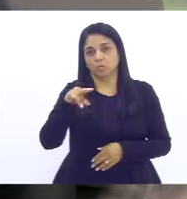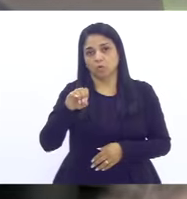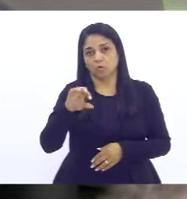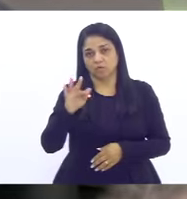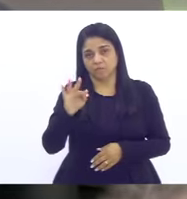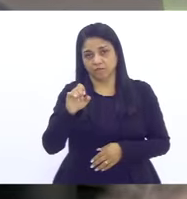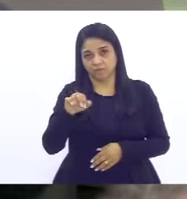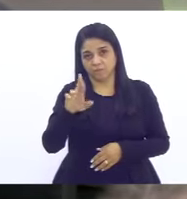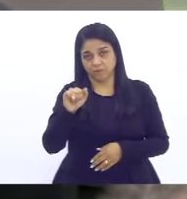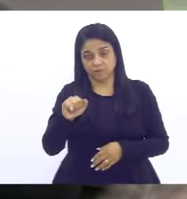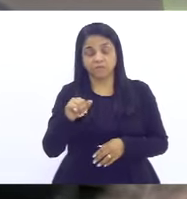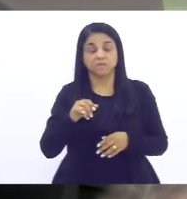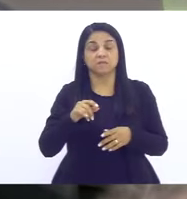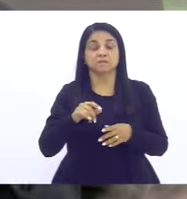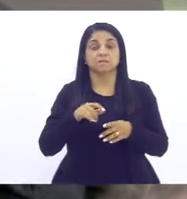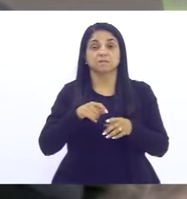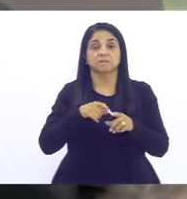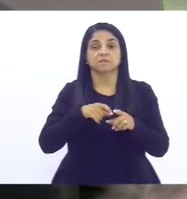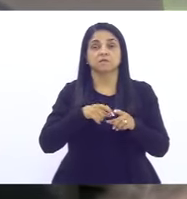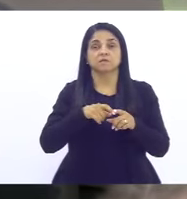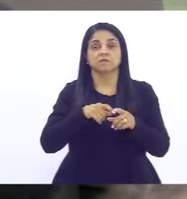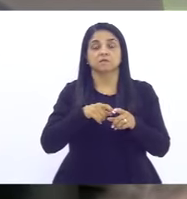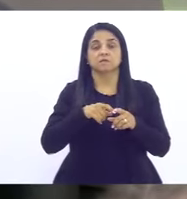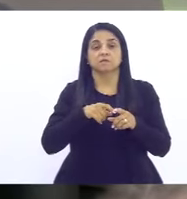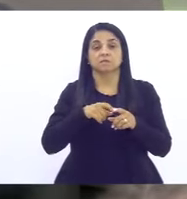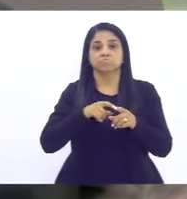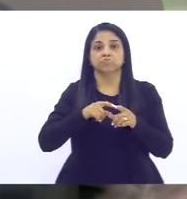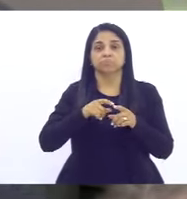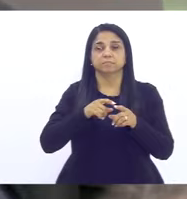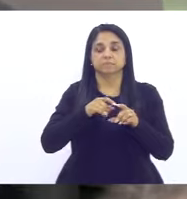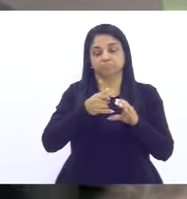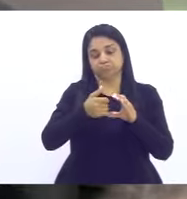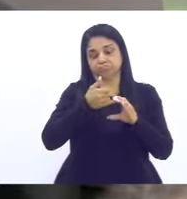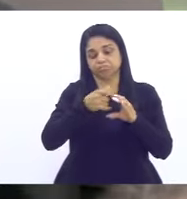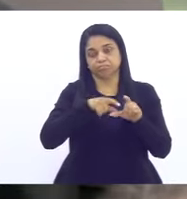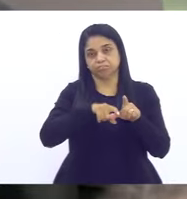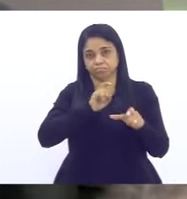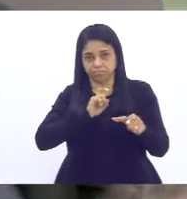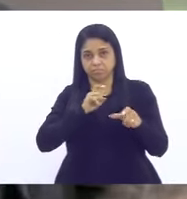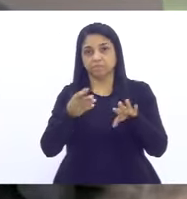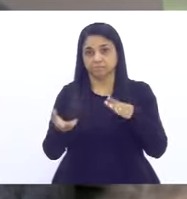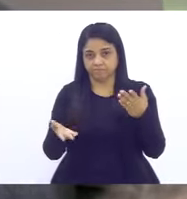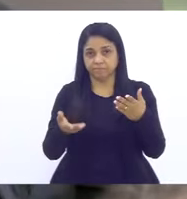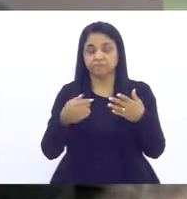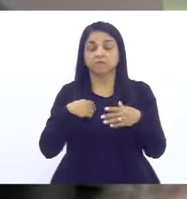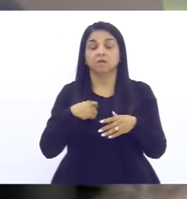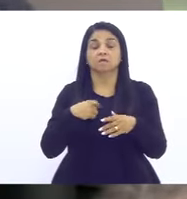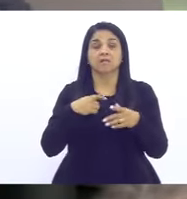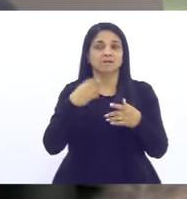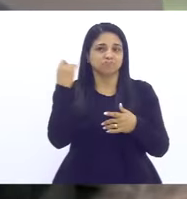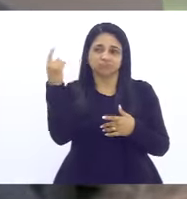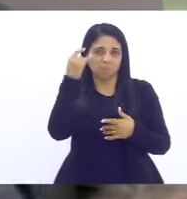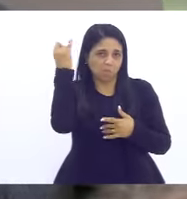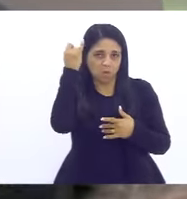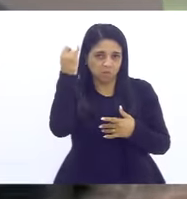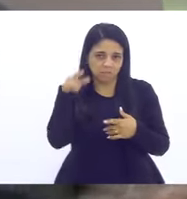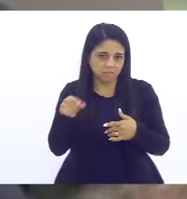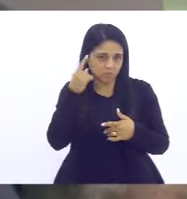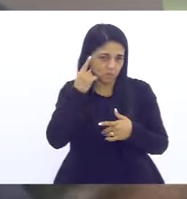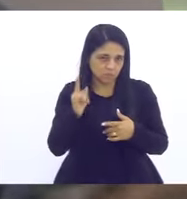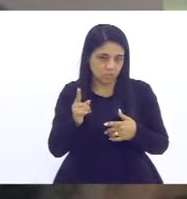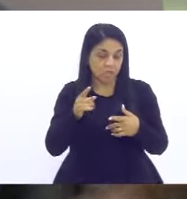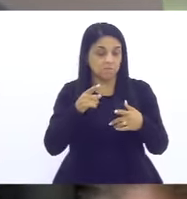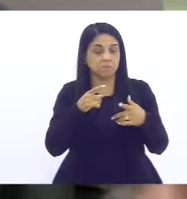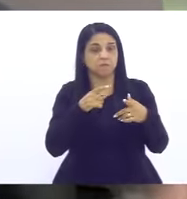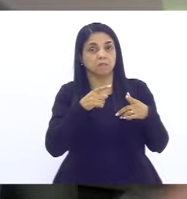e Cebolas, duas áreas importantes para o desenvolvimento e para a agricultura do nosso município, são locais,